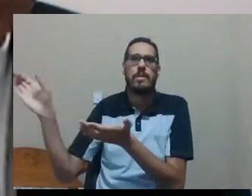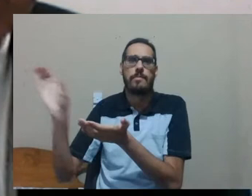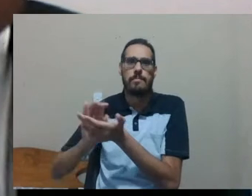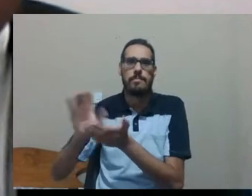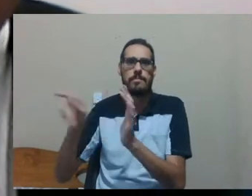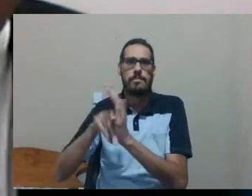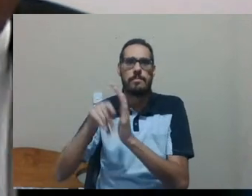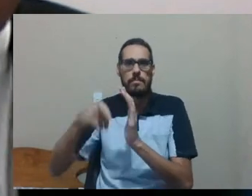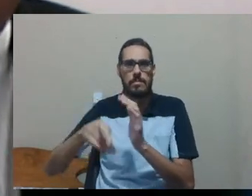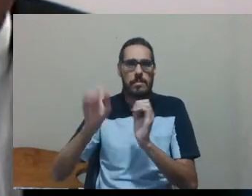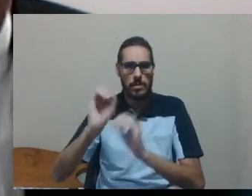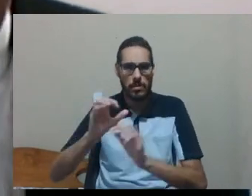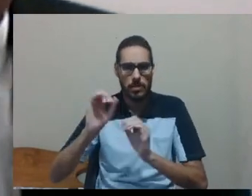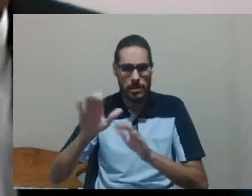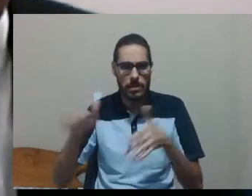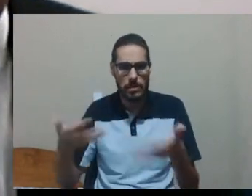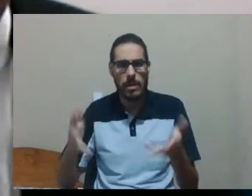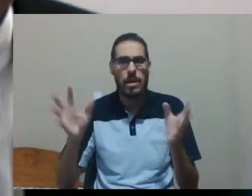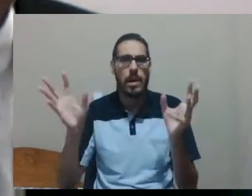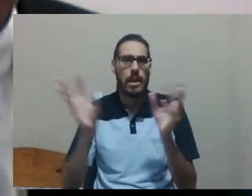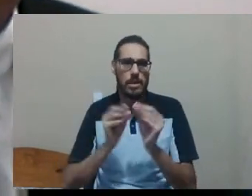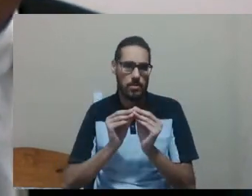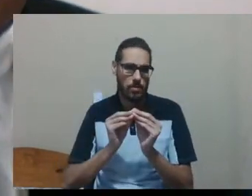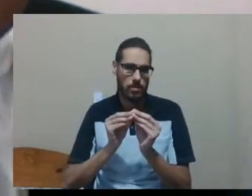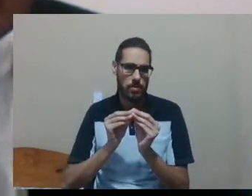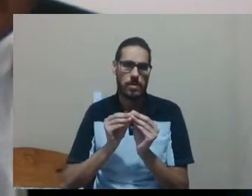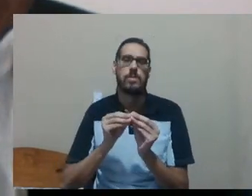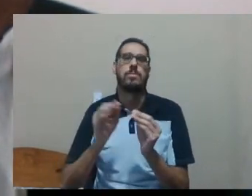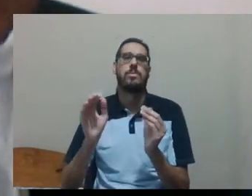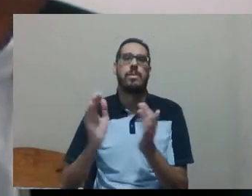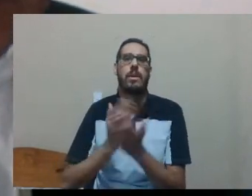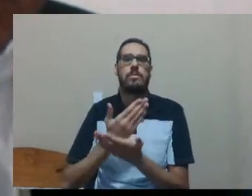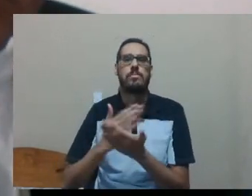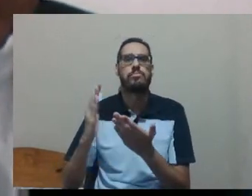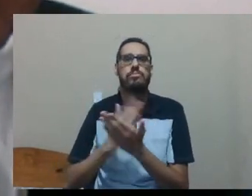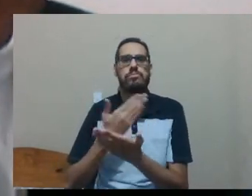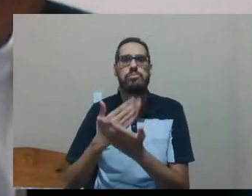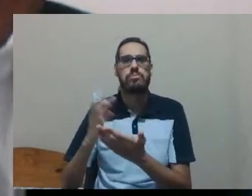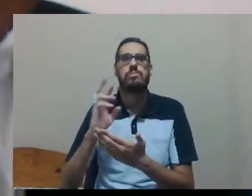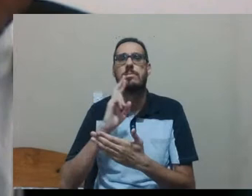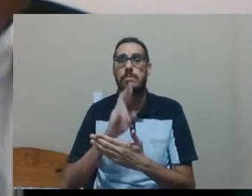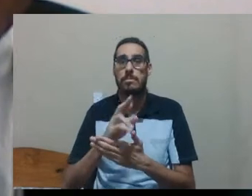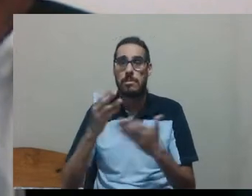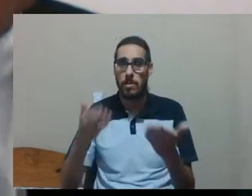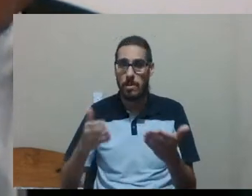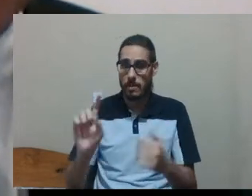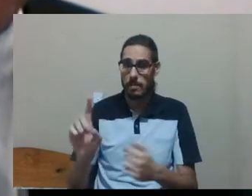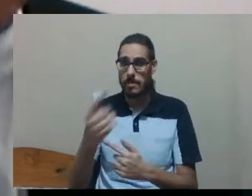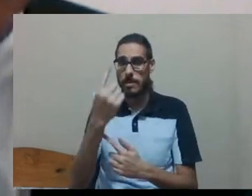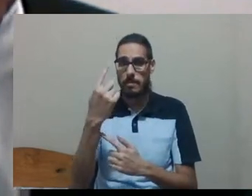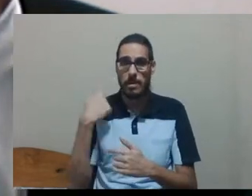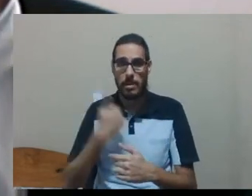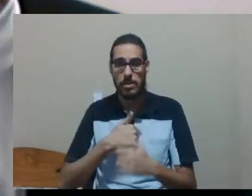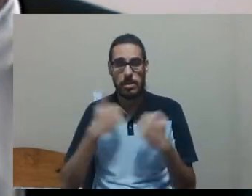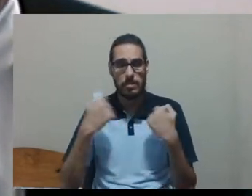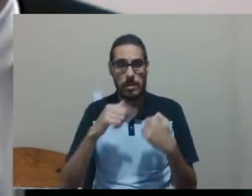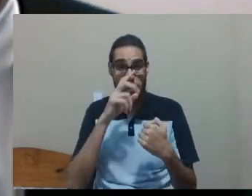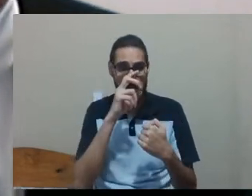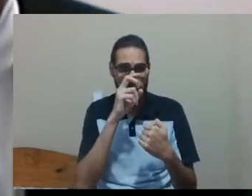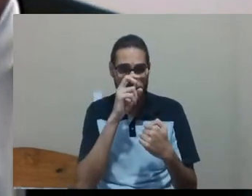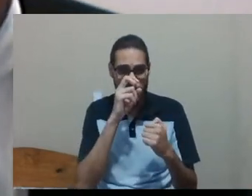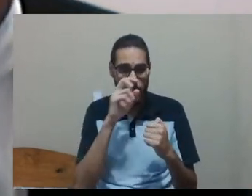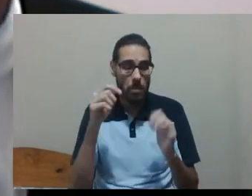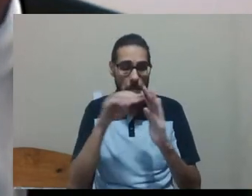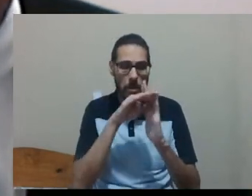alguns pontos em resposta a esta questão, primeiro, nós precisamos fortalecer os nossos